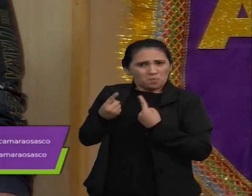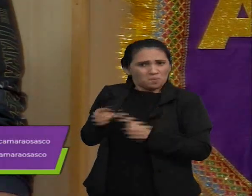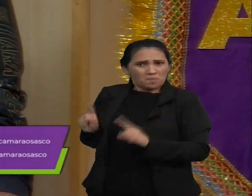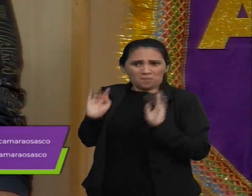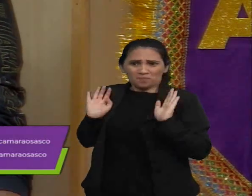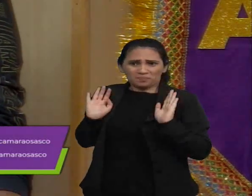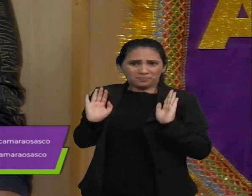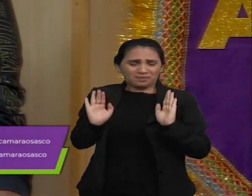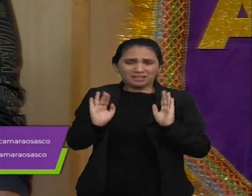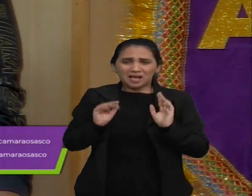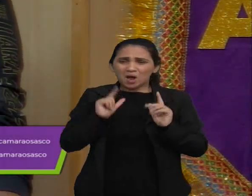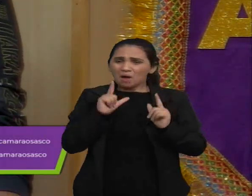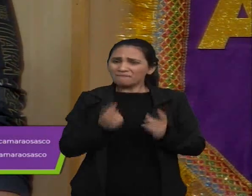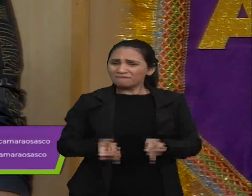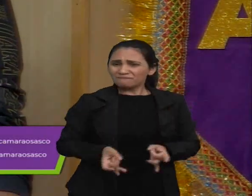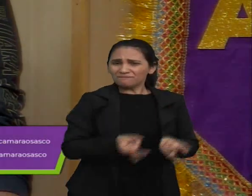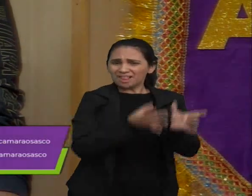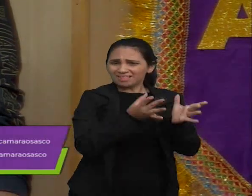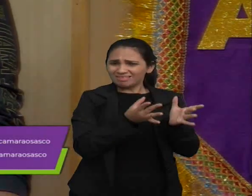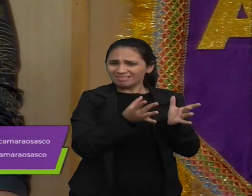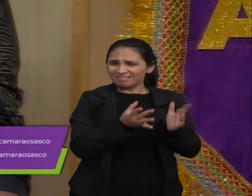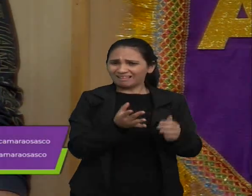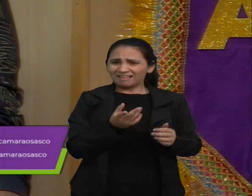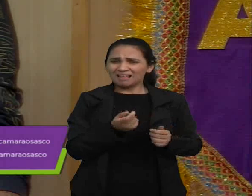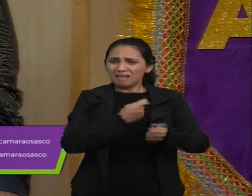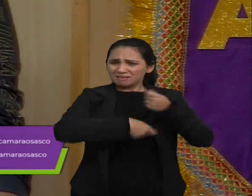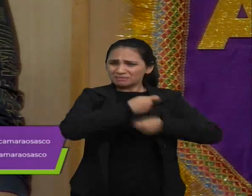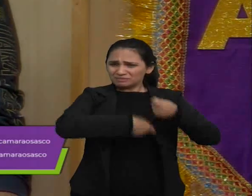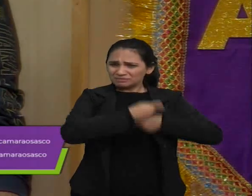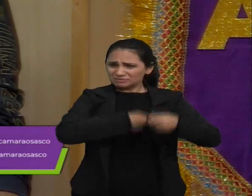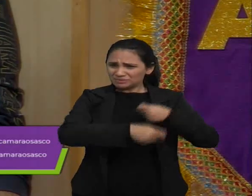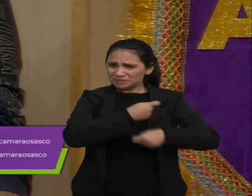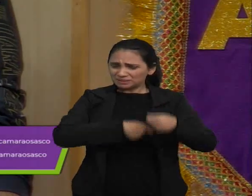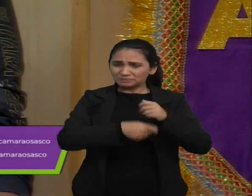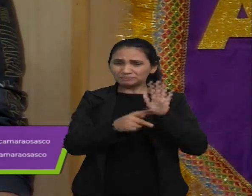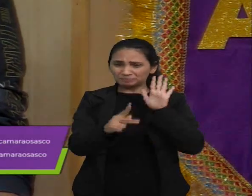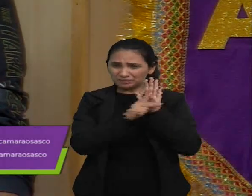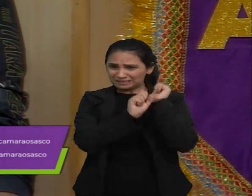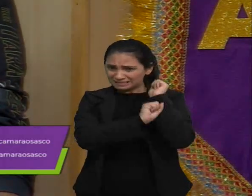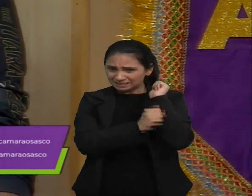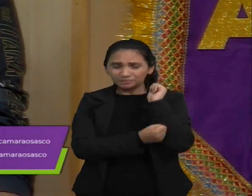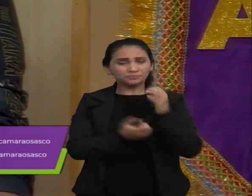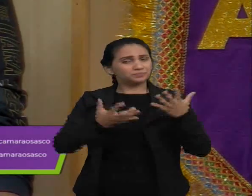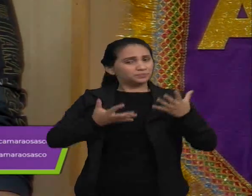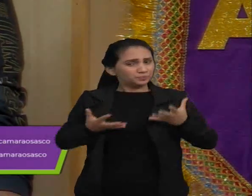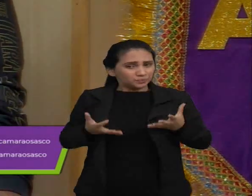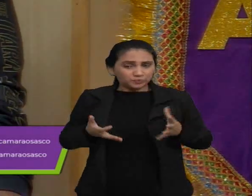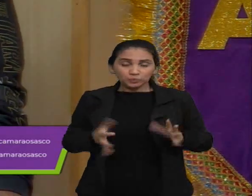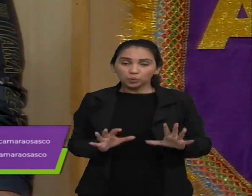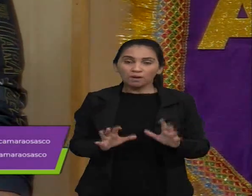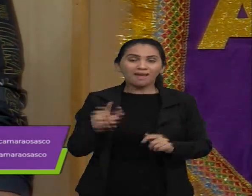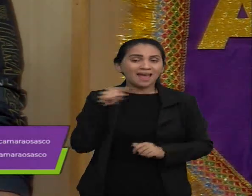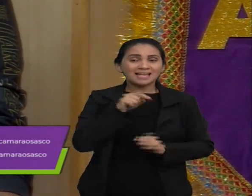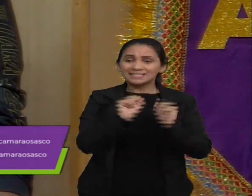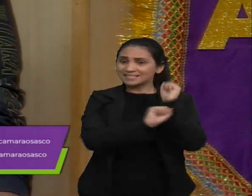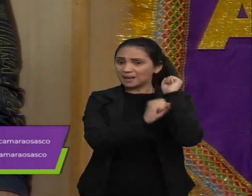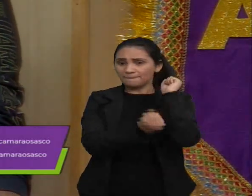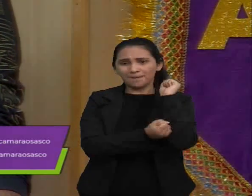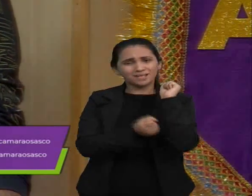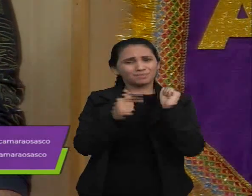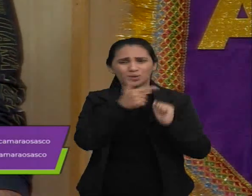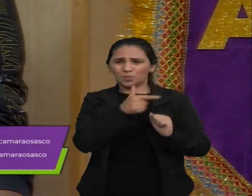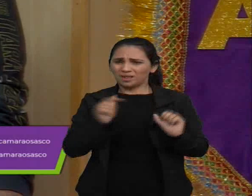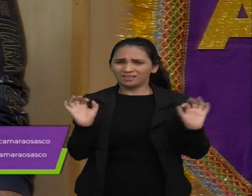lucro. Antigamente, o discurso da privatização era que a empresa era ineficiente, deficitária, e não é o caso da Sabésp.